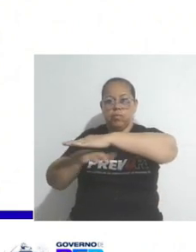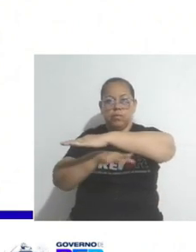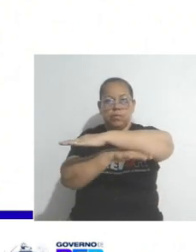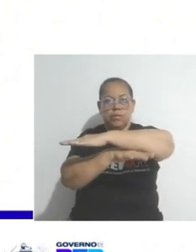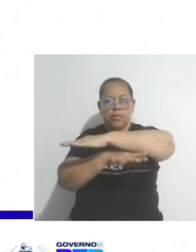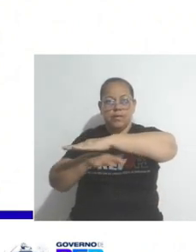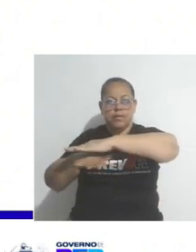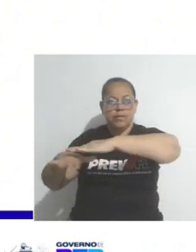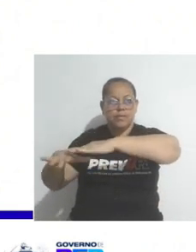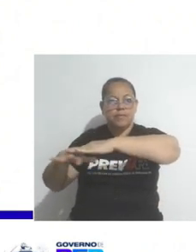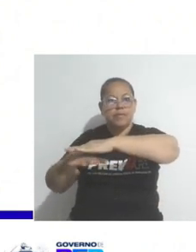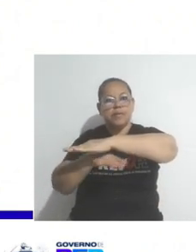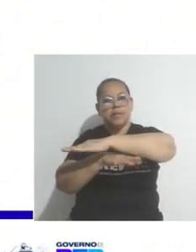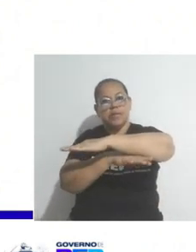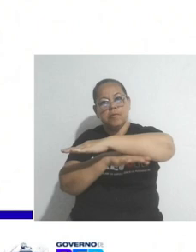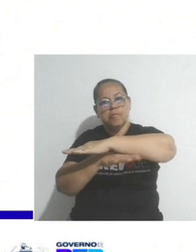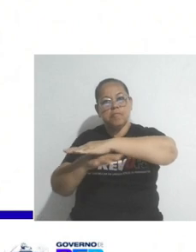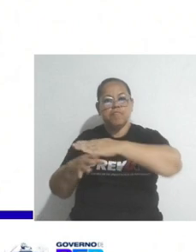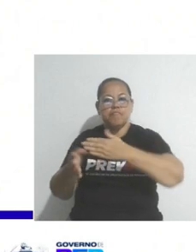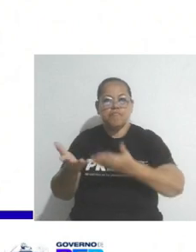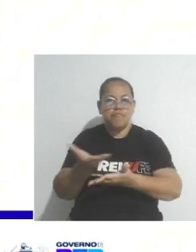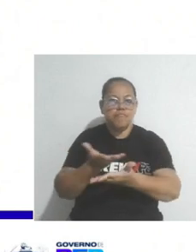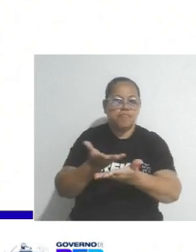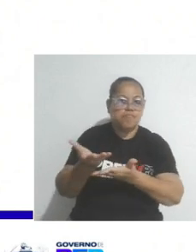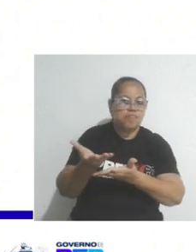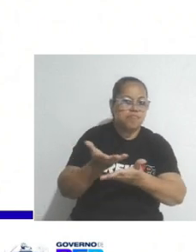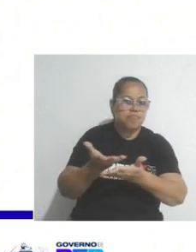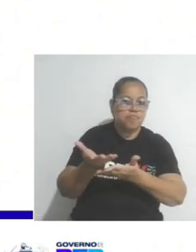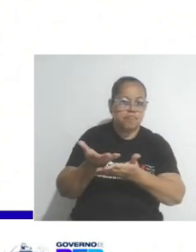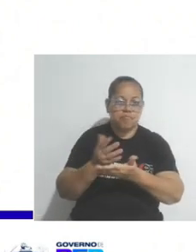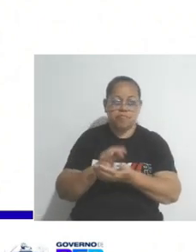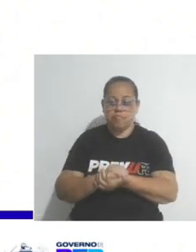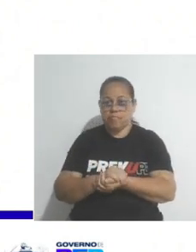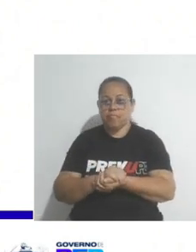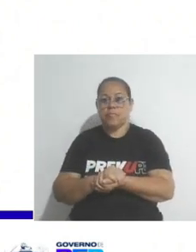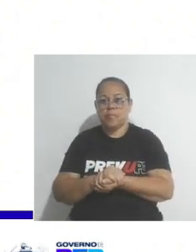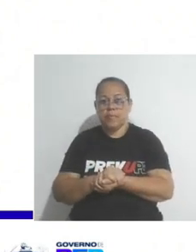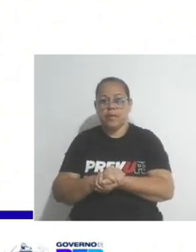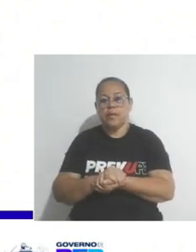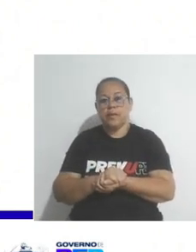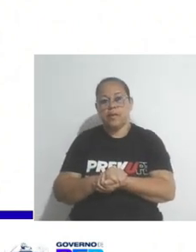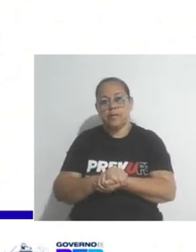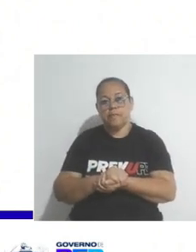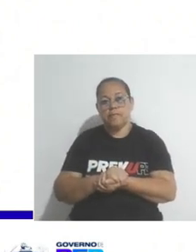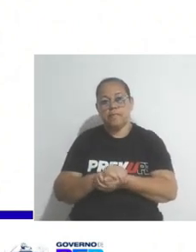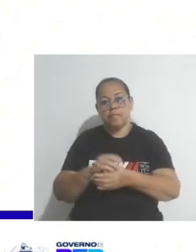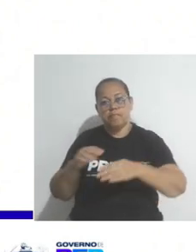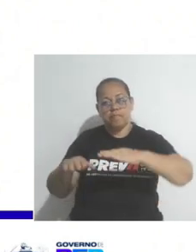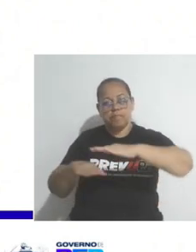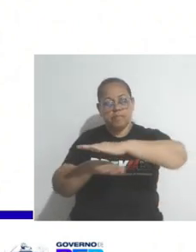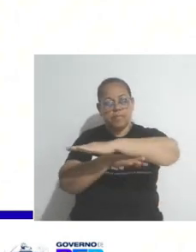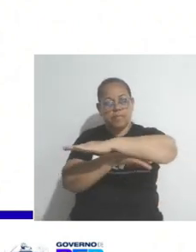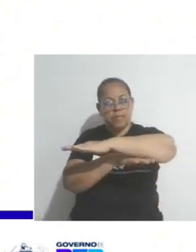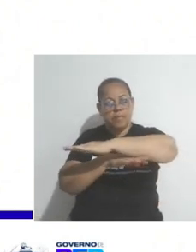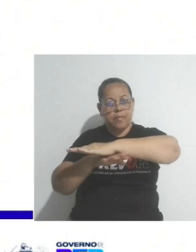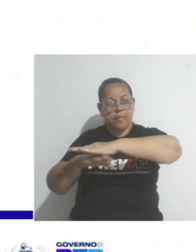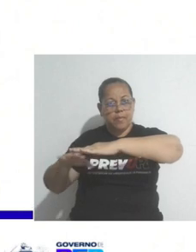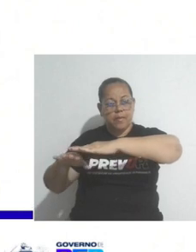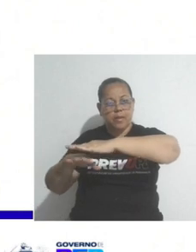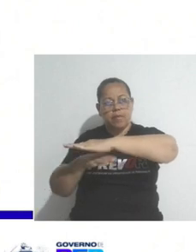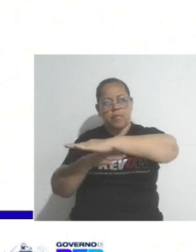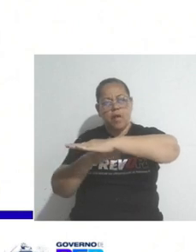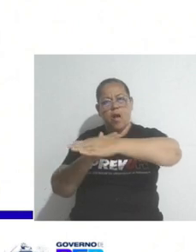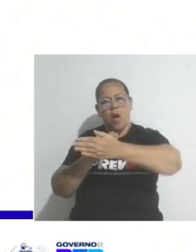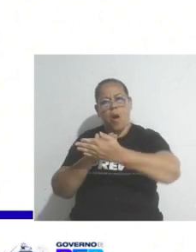reagindo e interagindo com essa estrutura por meio de condutos freáticos que